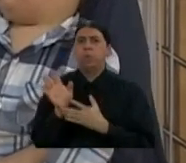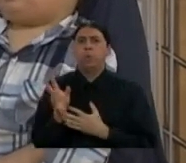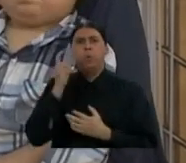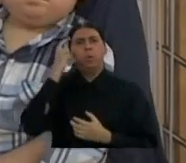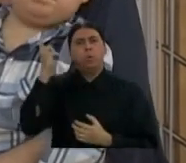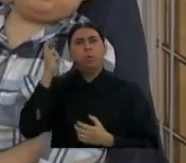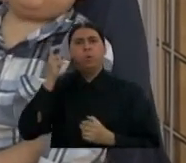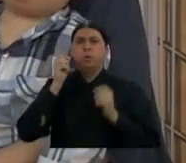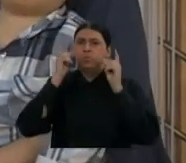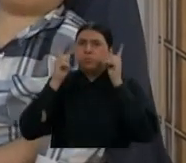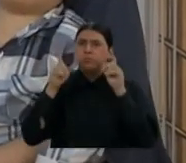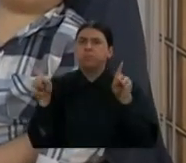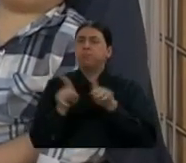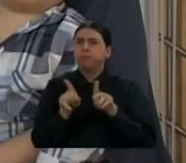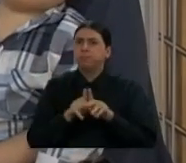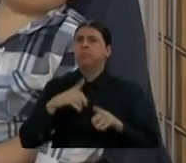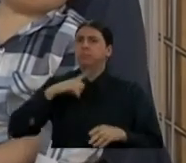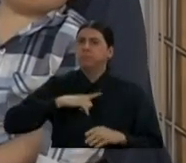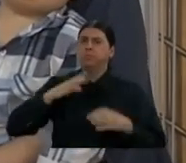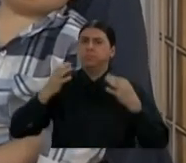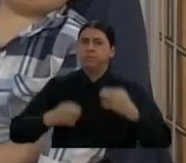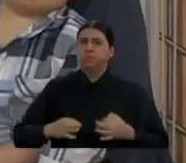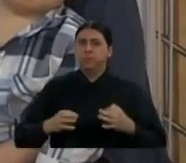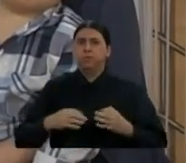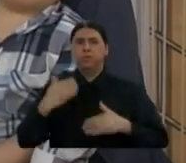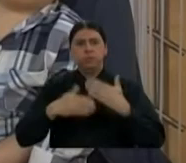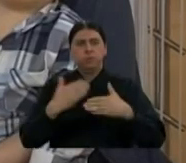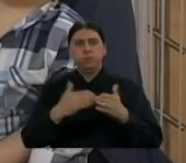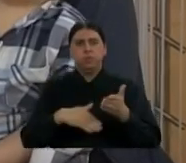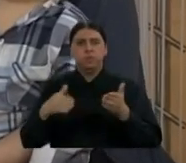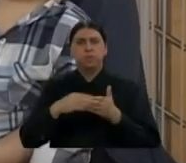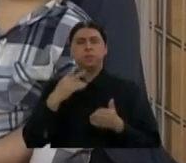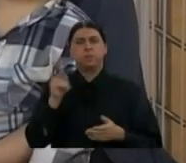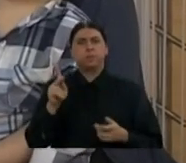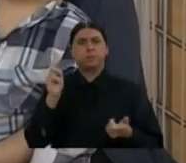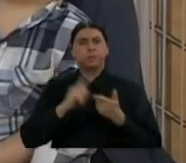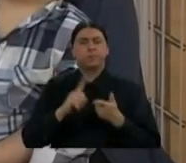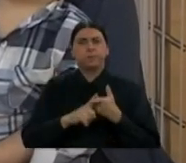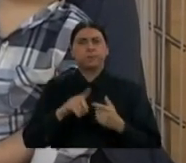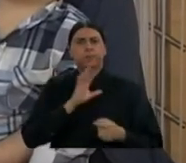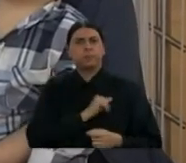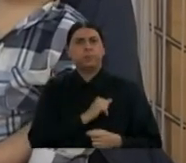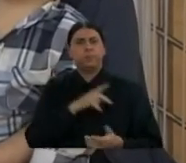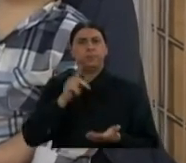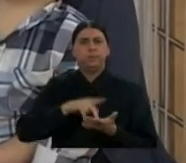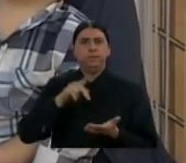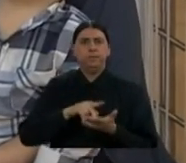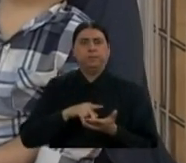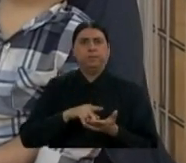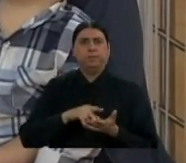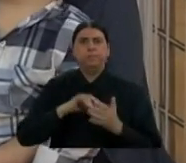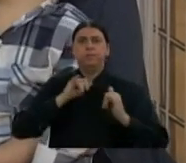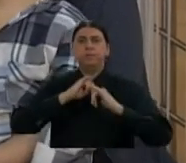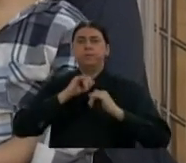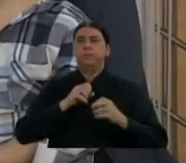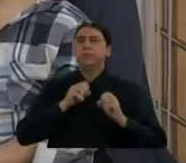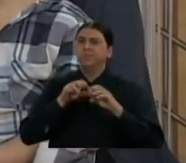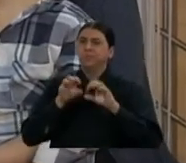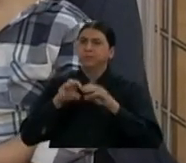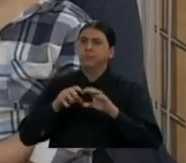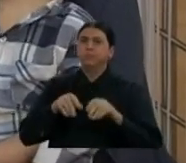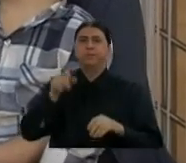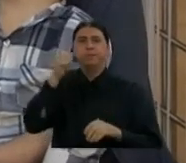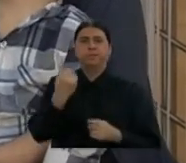esperto e eu tenho certeza que tudo isso é devido ao nosso amor que a gente transmite para ele então sempre